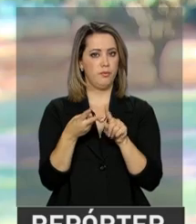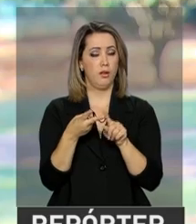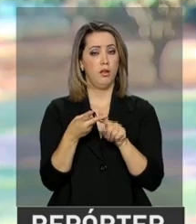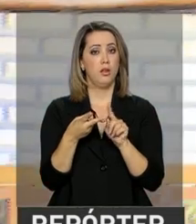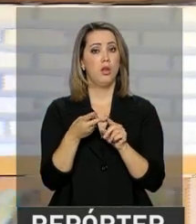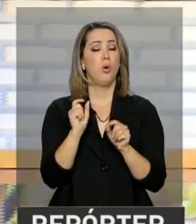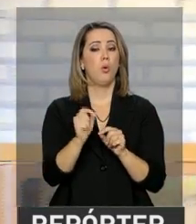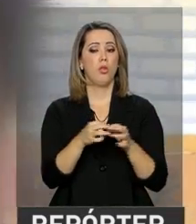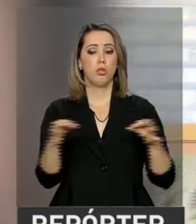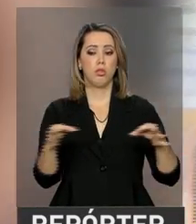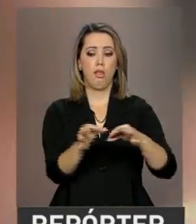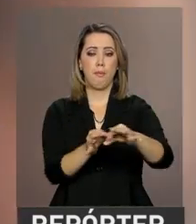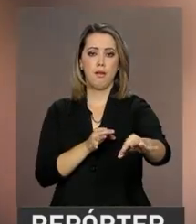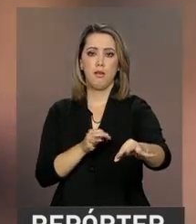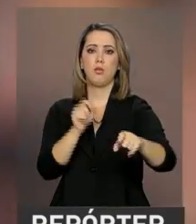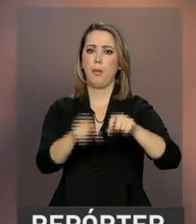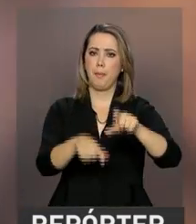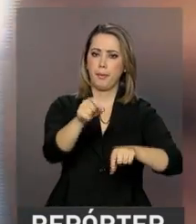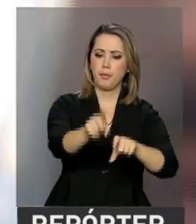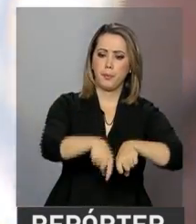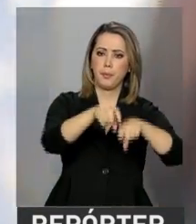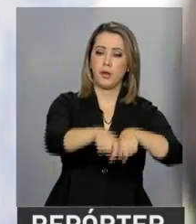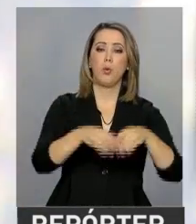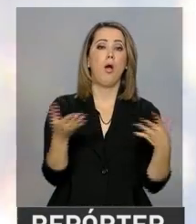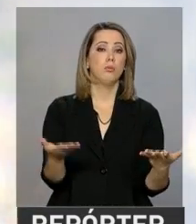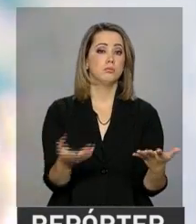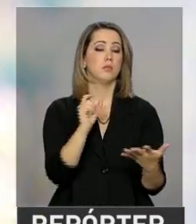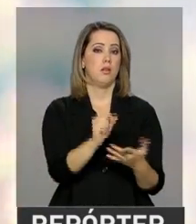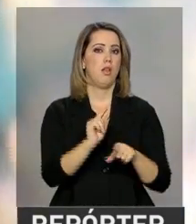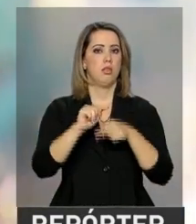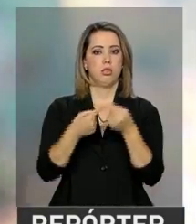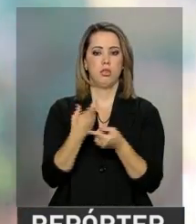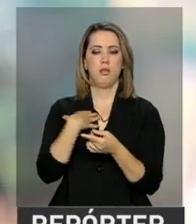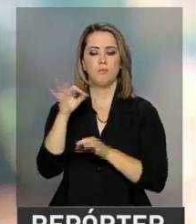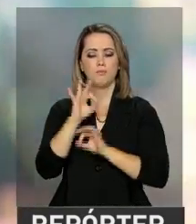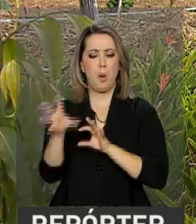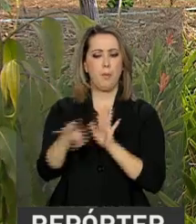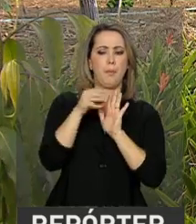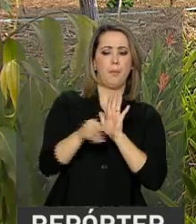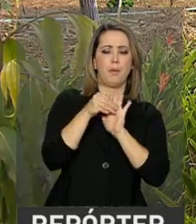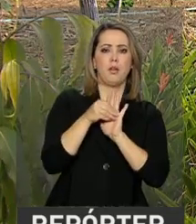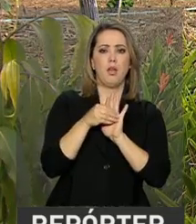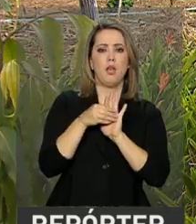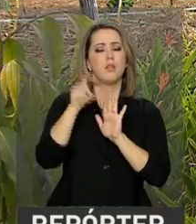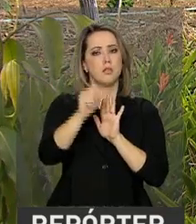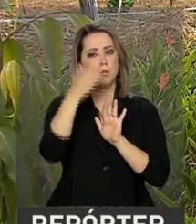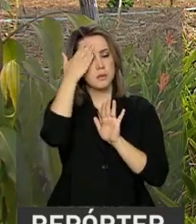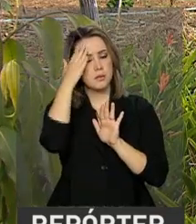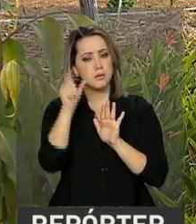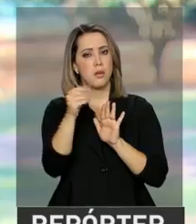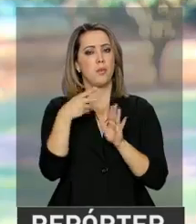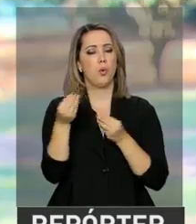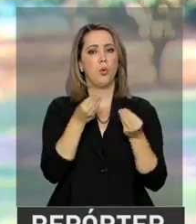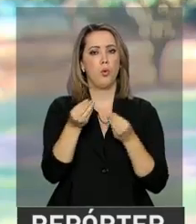à produção qu as informações do cadastro é feito um novo planejamento ambiental e econômico para o uso e a ocupação do móvel